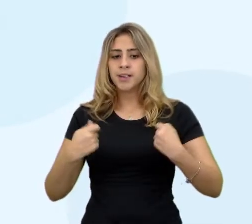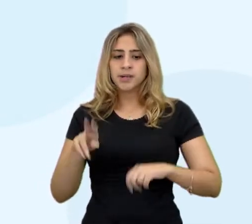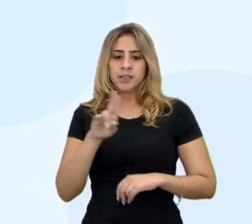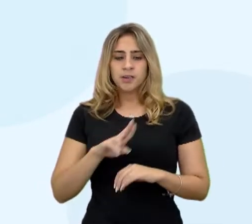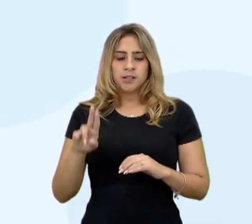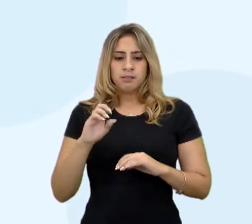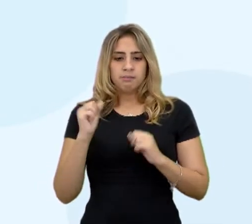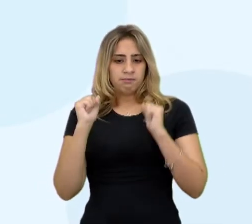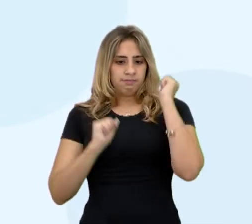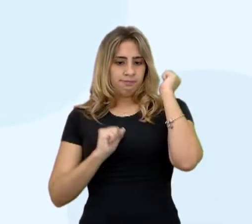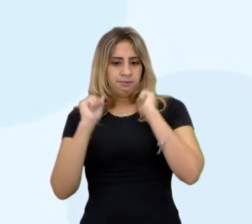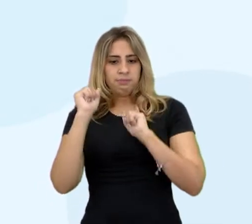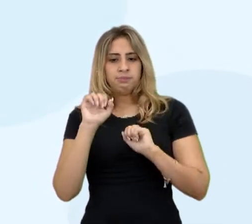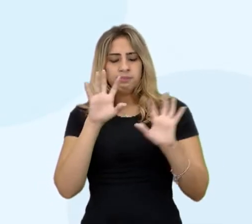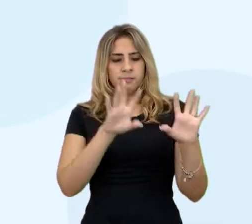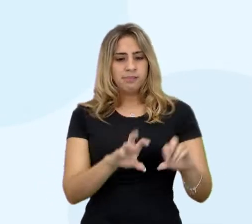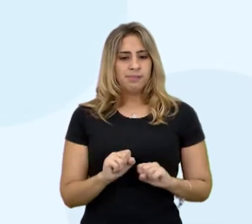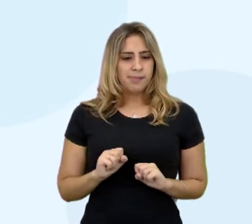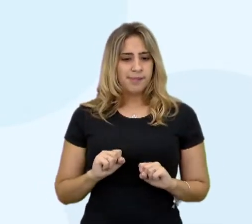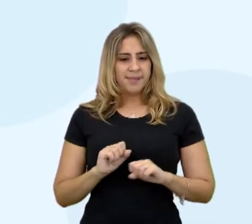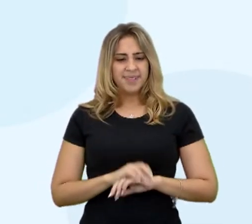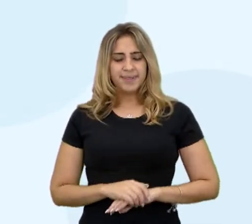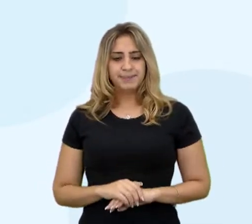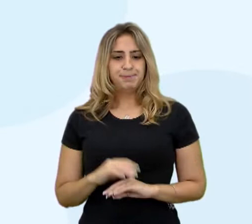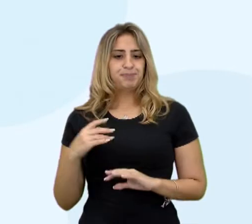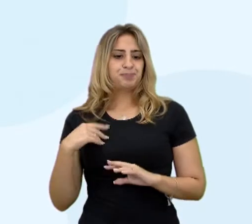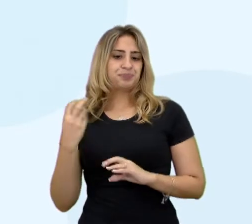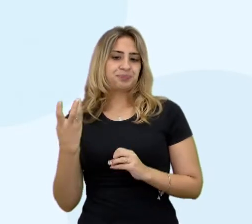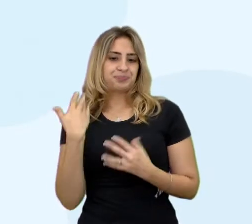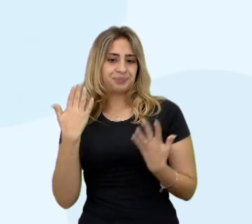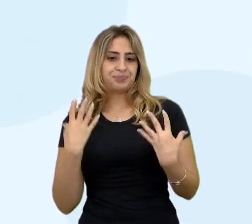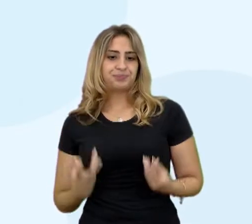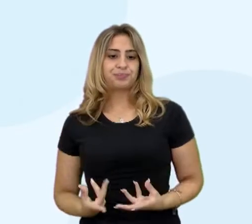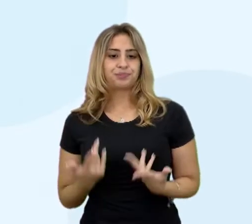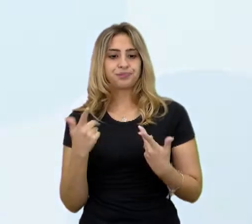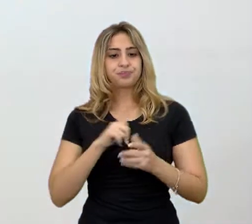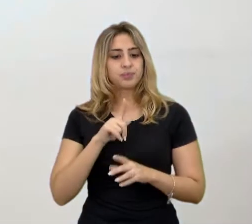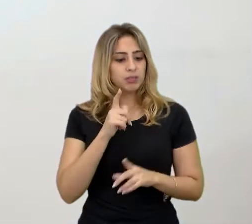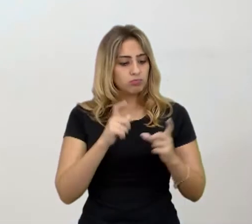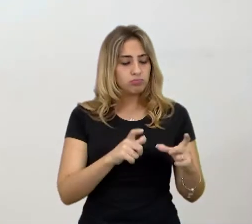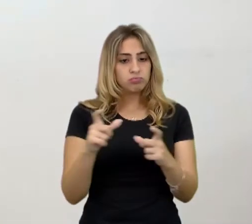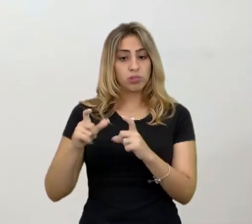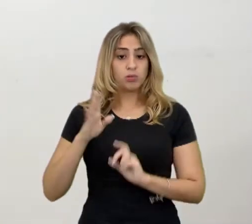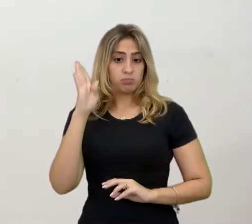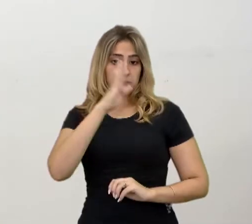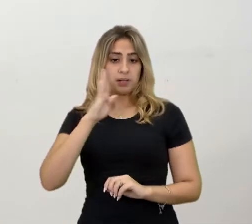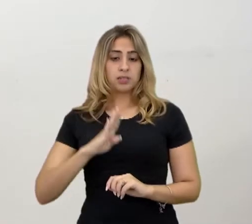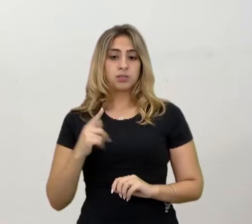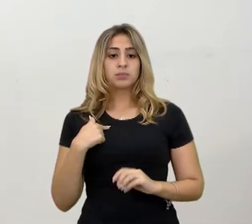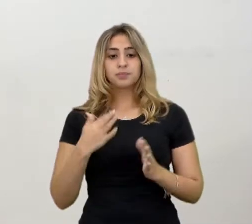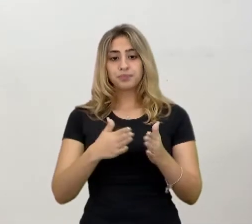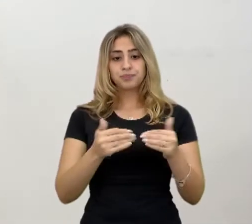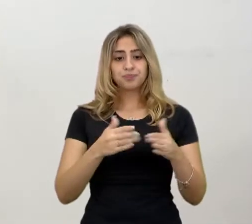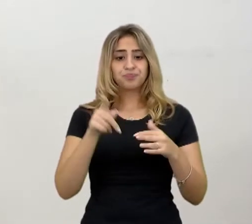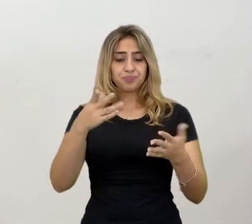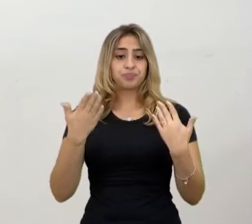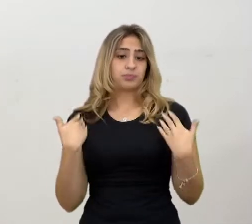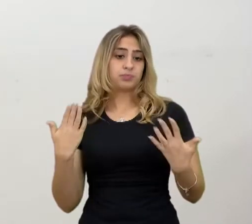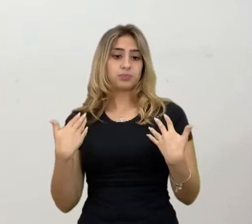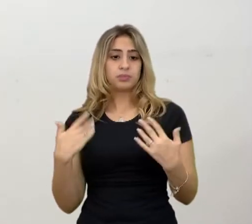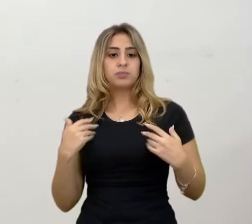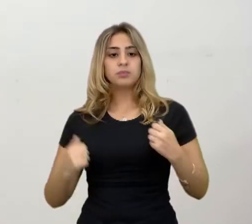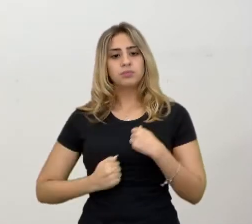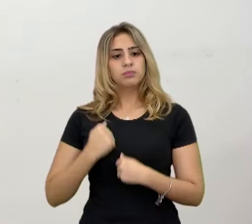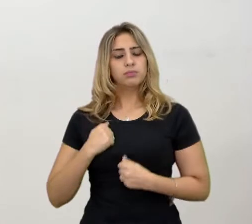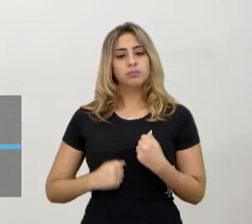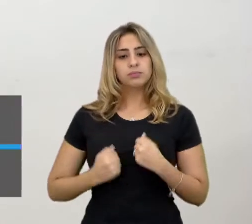usina. É só pegar o calor do solo e utilizar, tá certo? Então, tem regiões aqui no Brasil que a gente pega esse calor aí para tomar